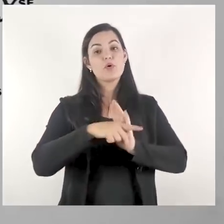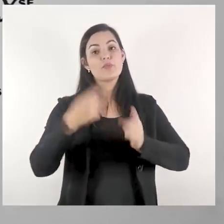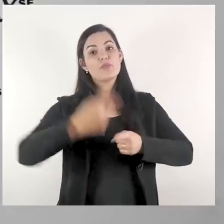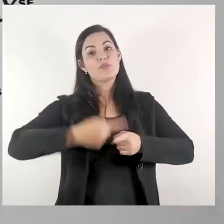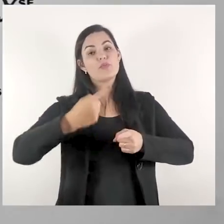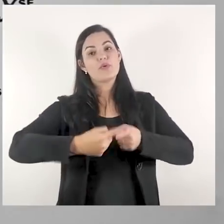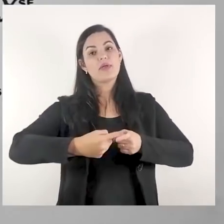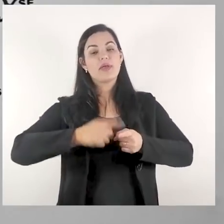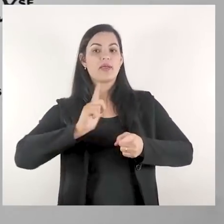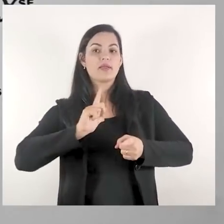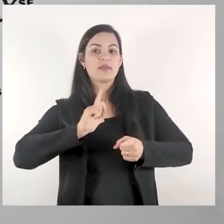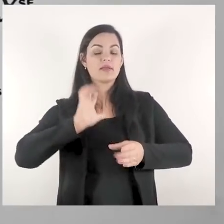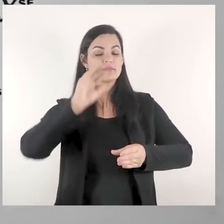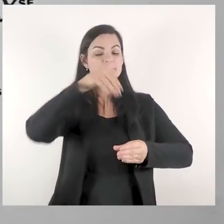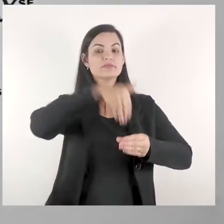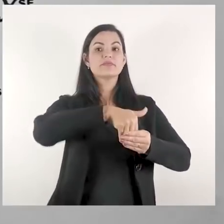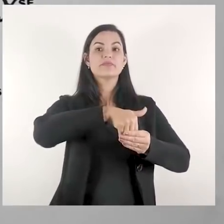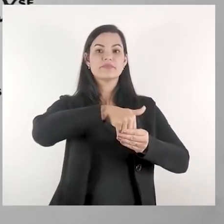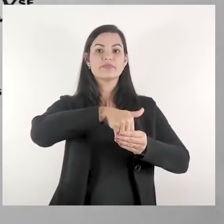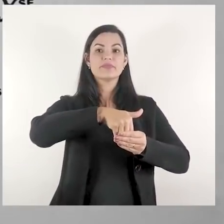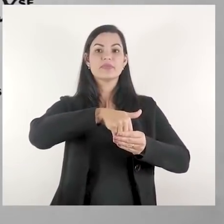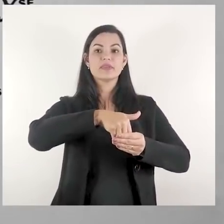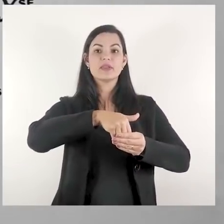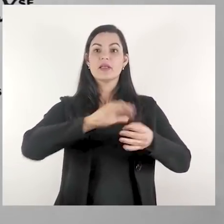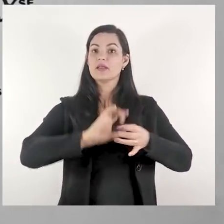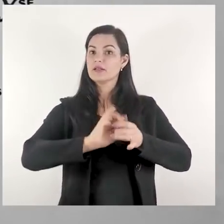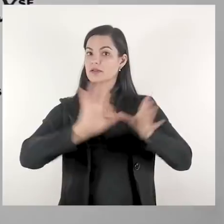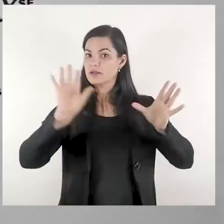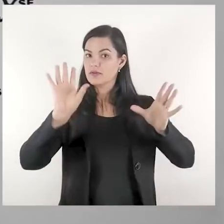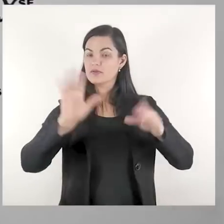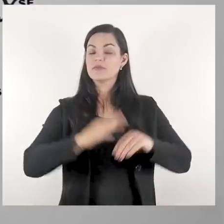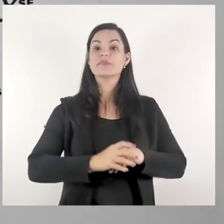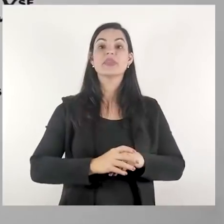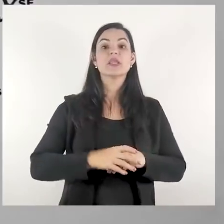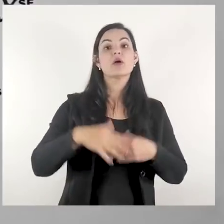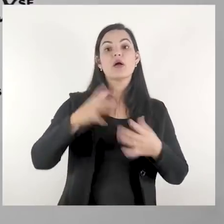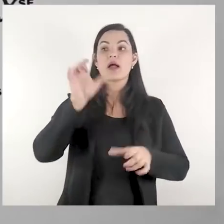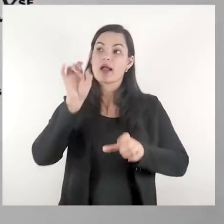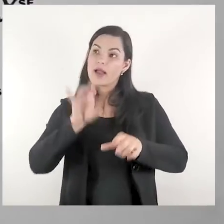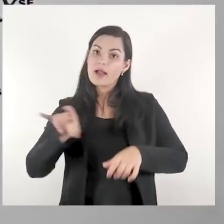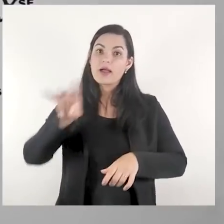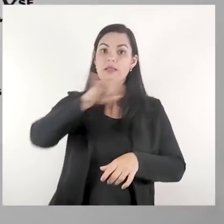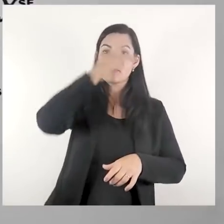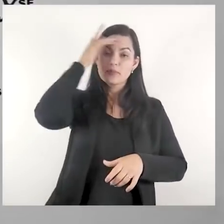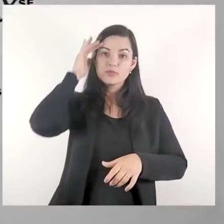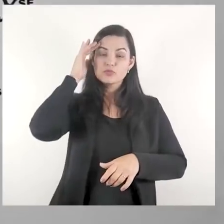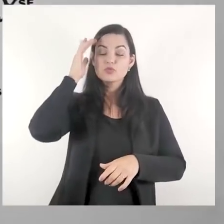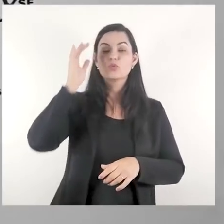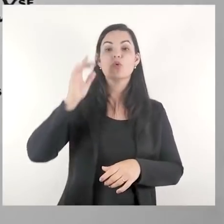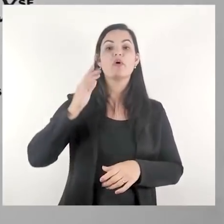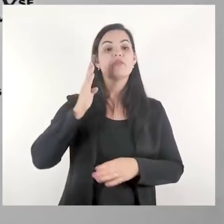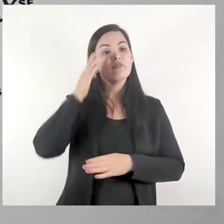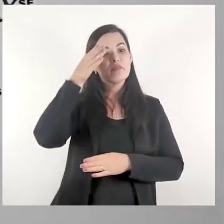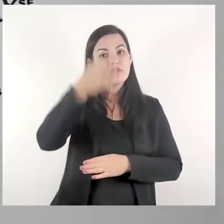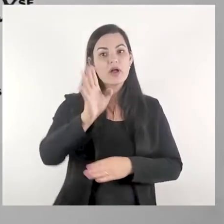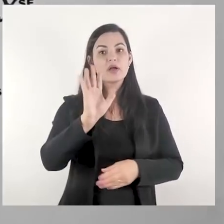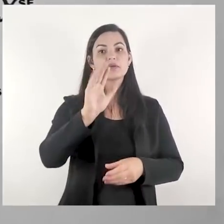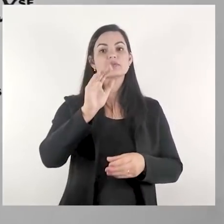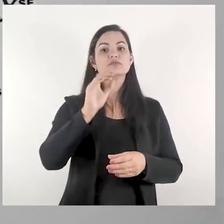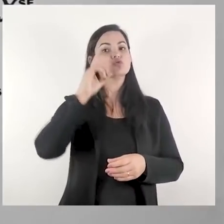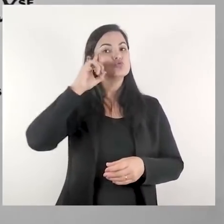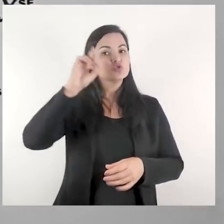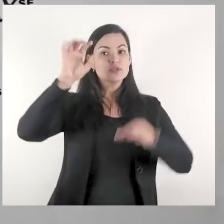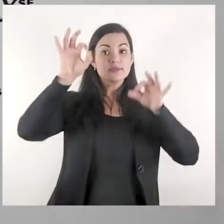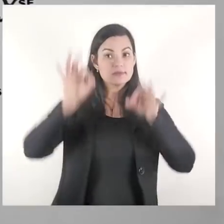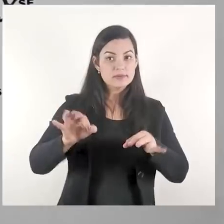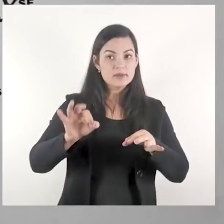partir do voto. Então as pessoas vão lá no dia das eleições e escolhem os representantes que